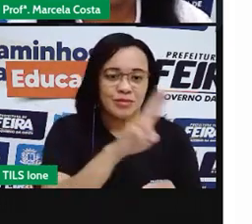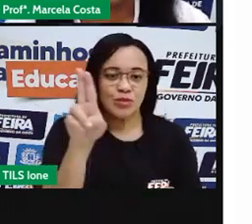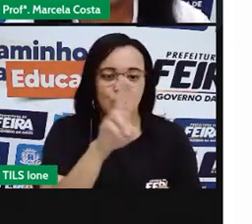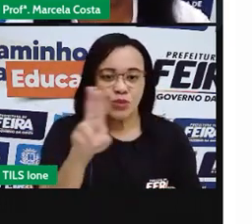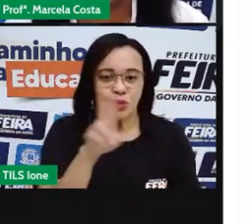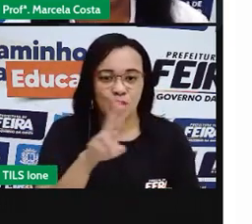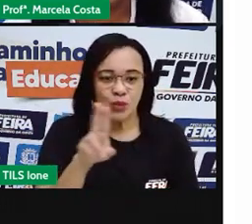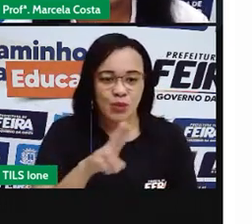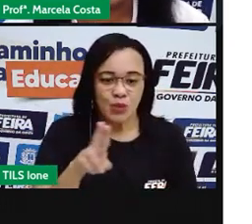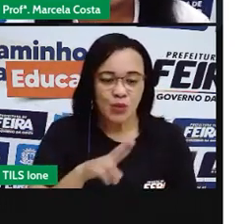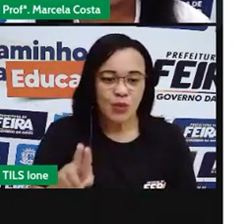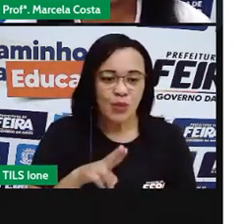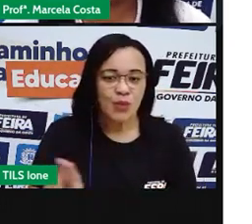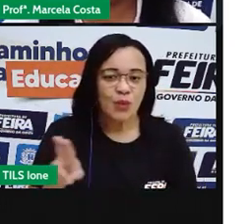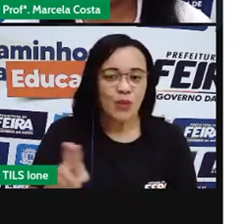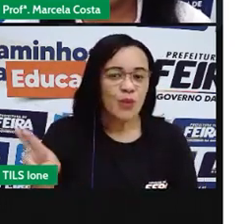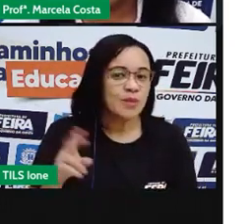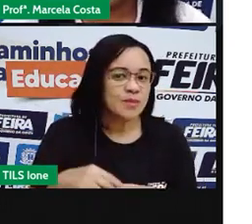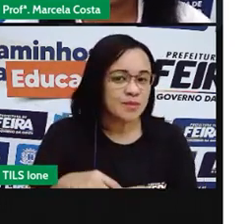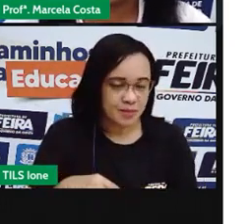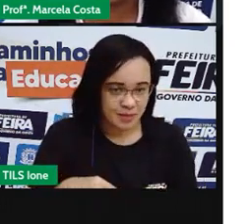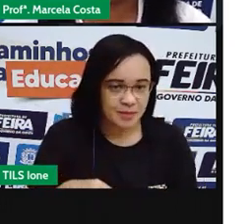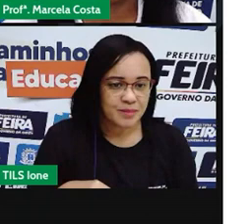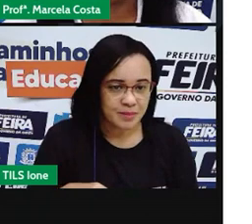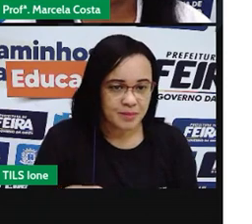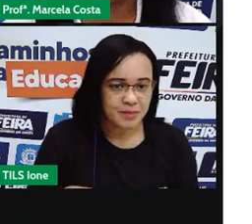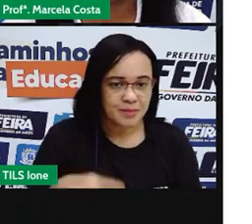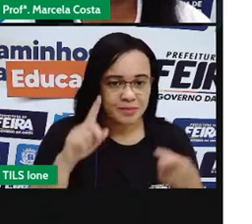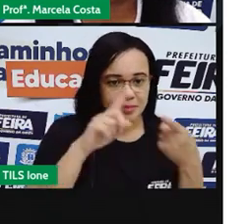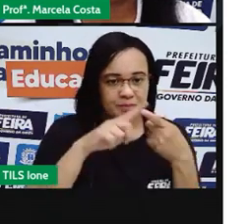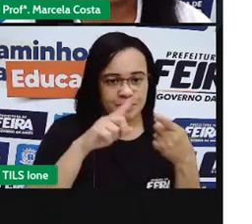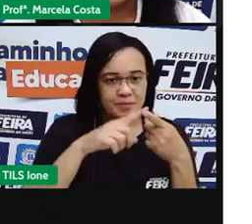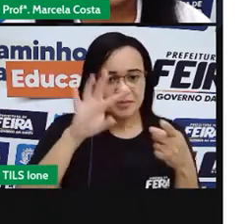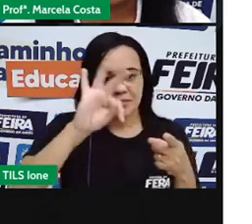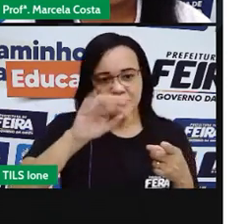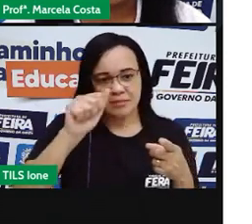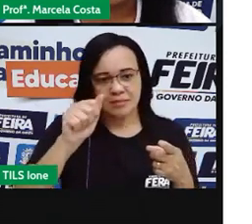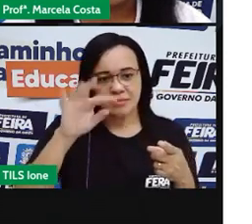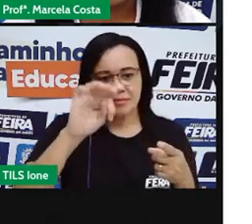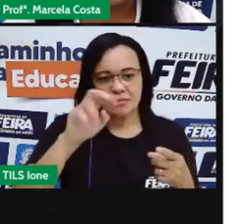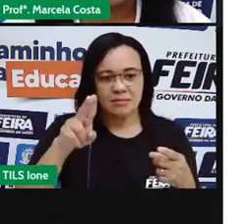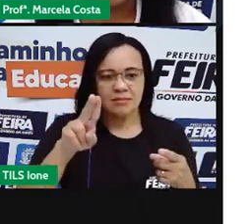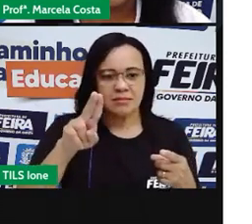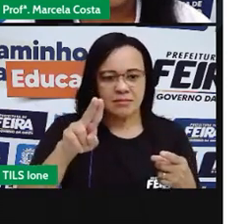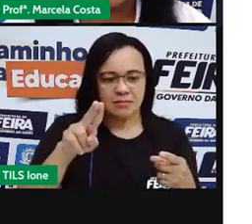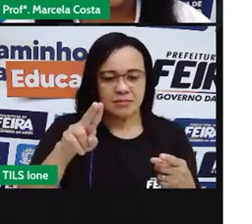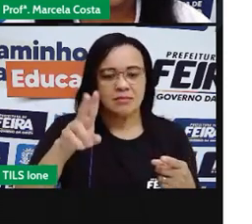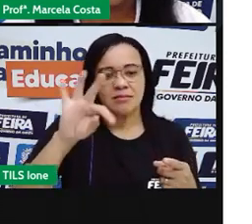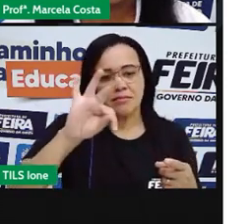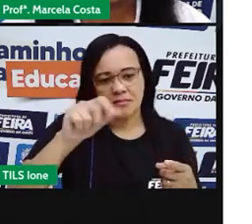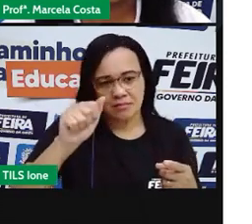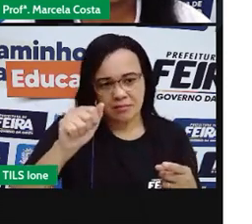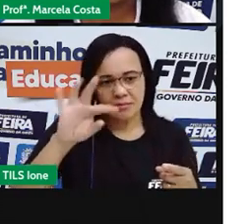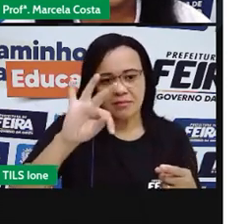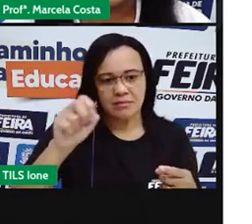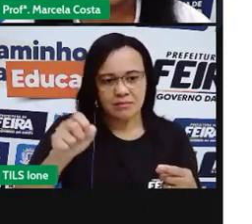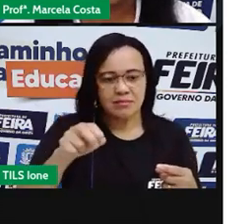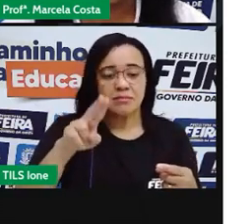adivinhar o nome deles. Primeiro é o tatu. Olha,